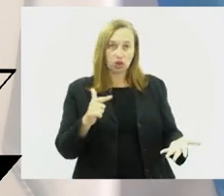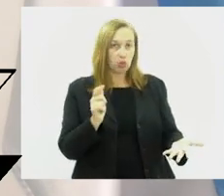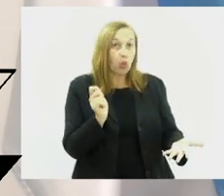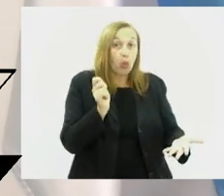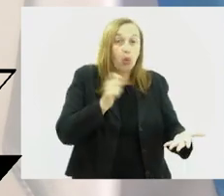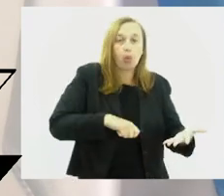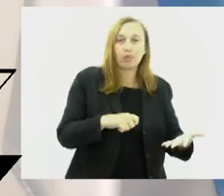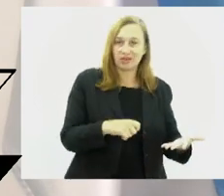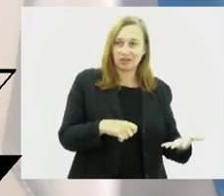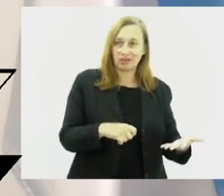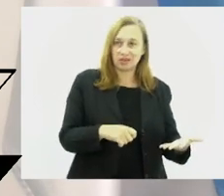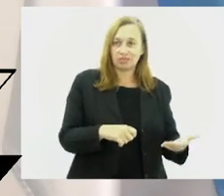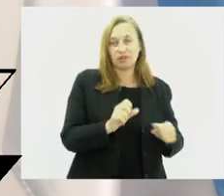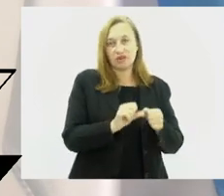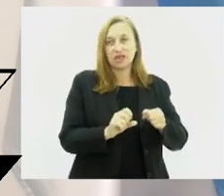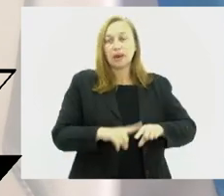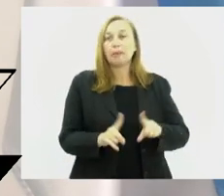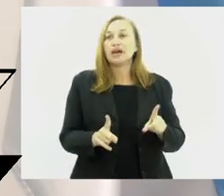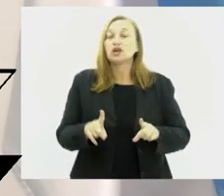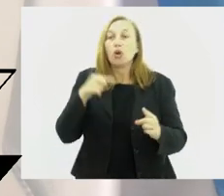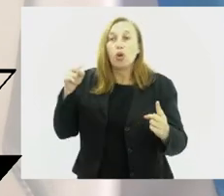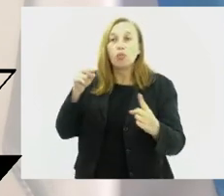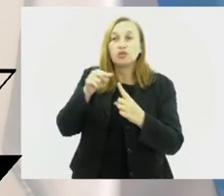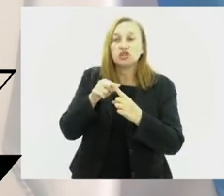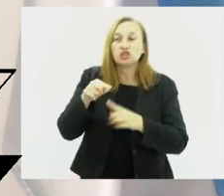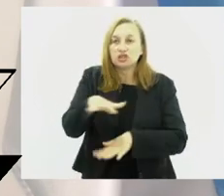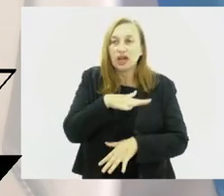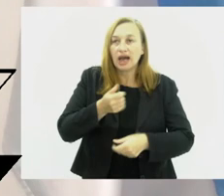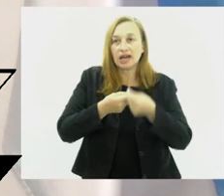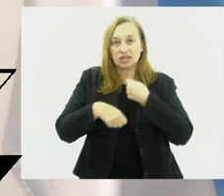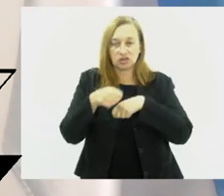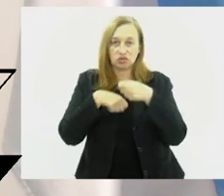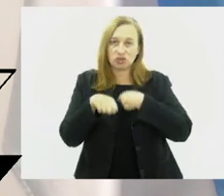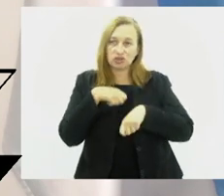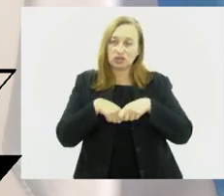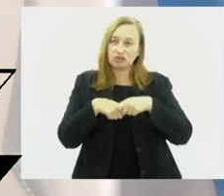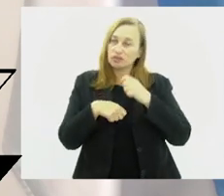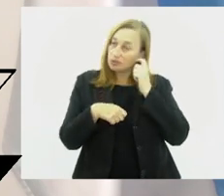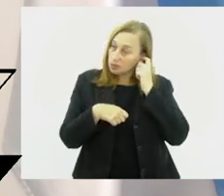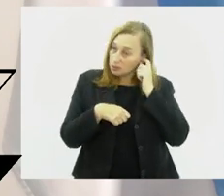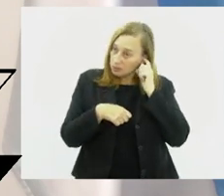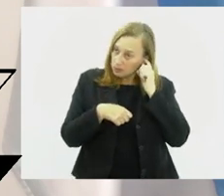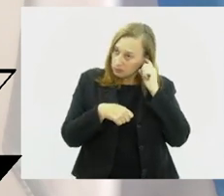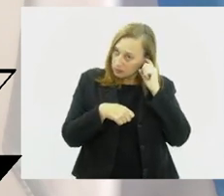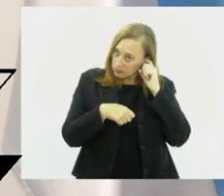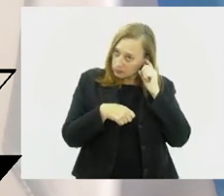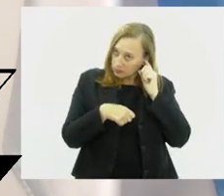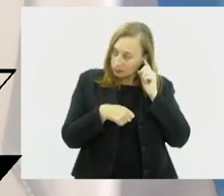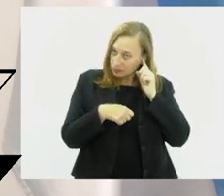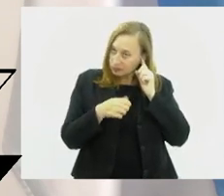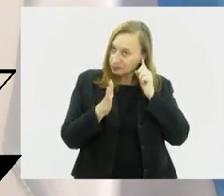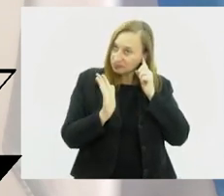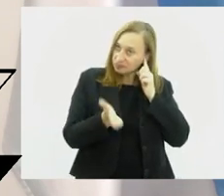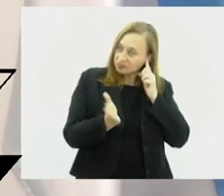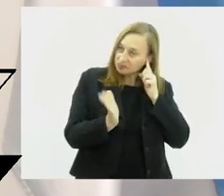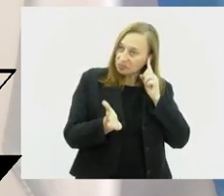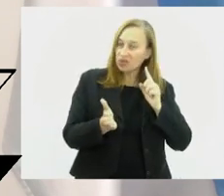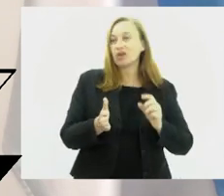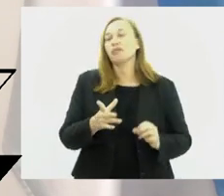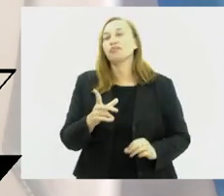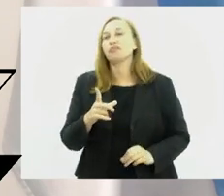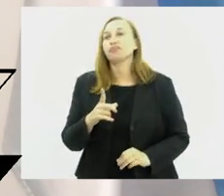mais objetivo no campo administrativo, no âmbito administrativo. A gente tem, já tem feito esse tipo de conduta,